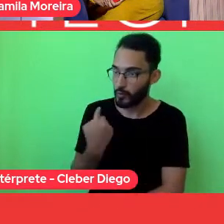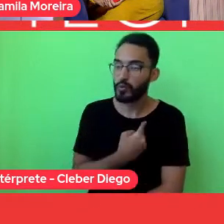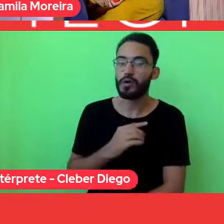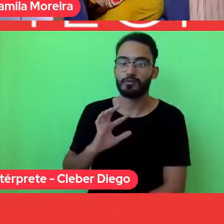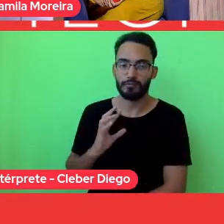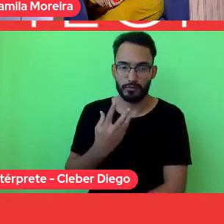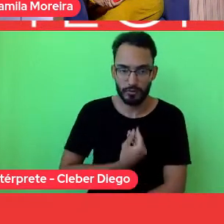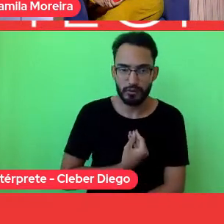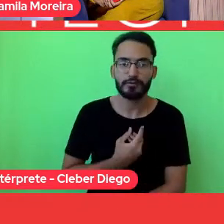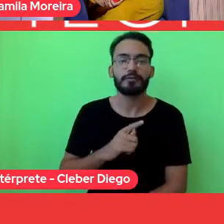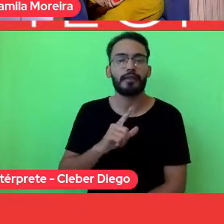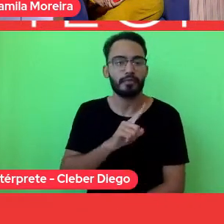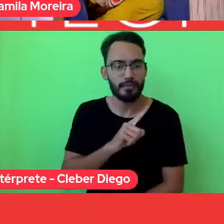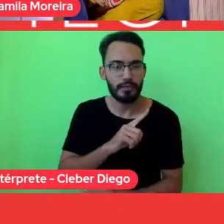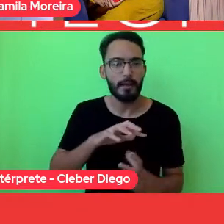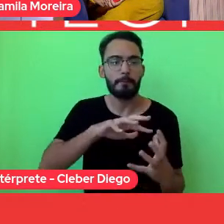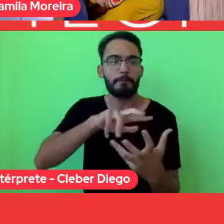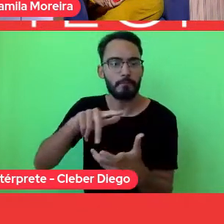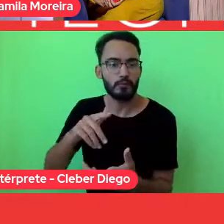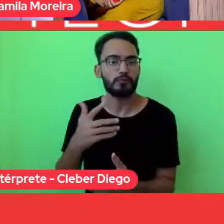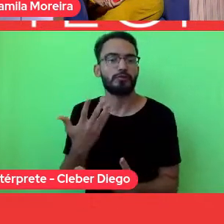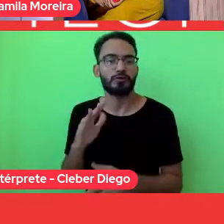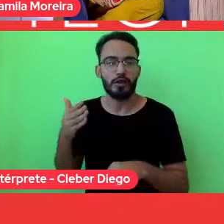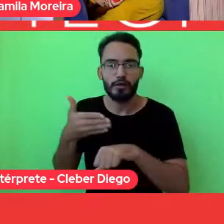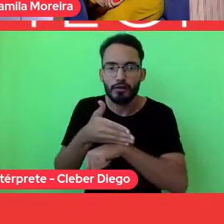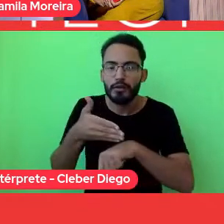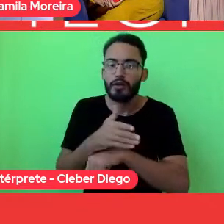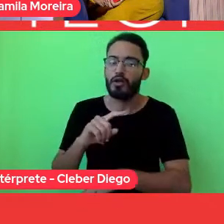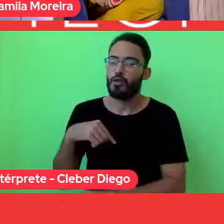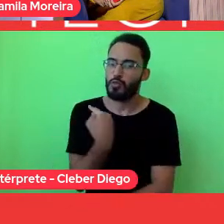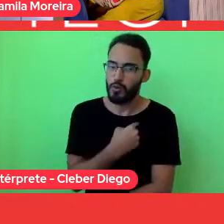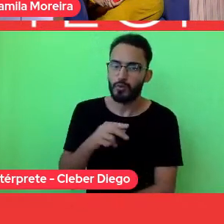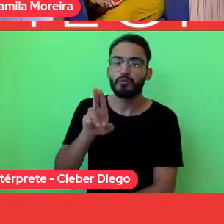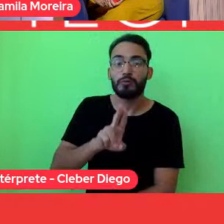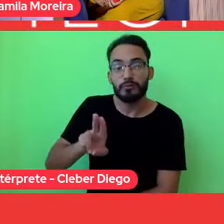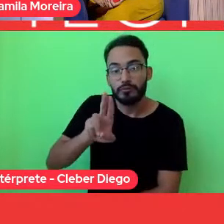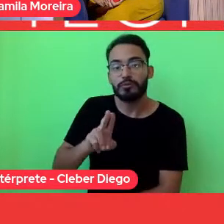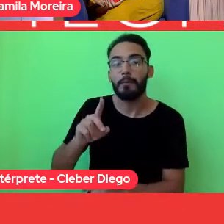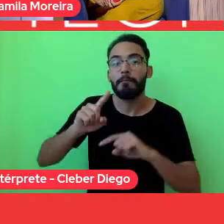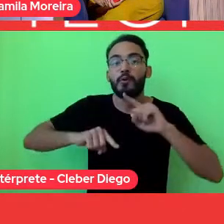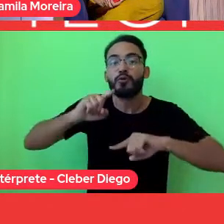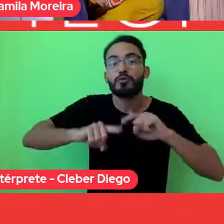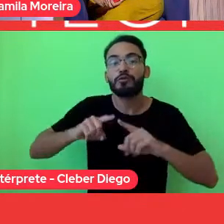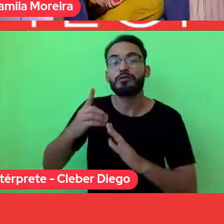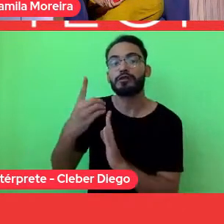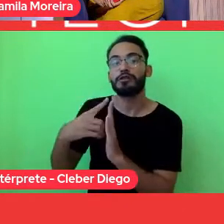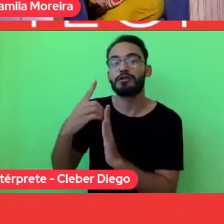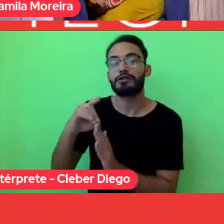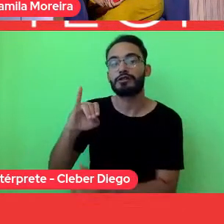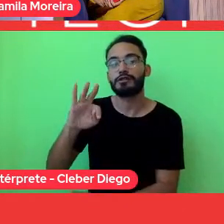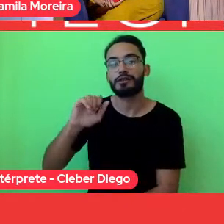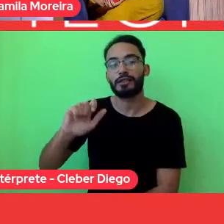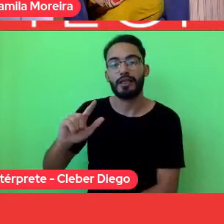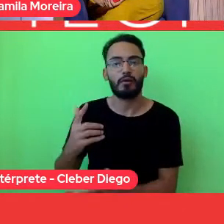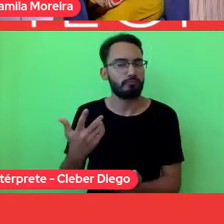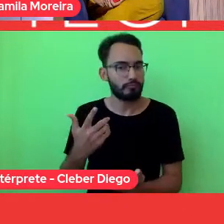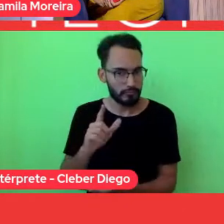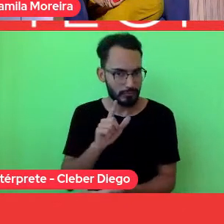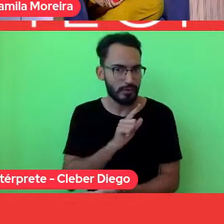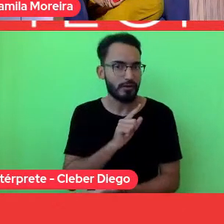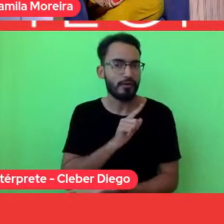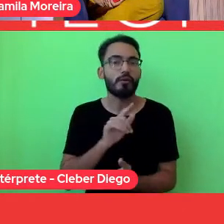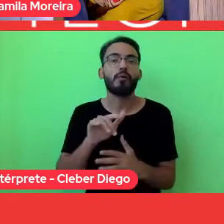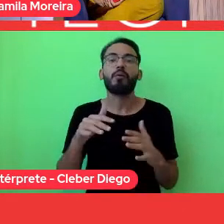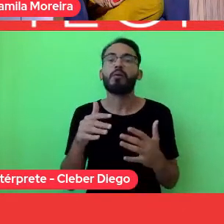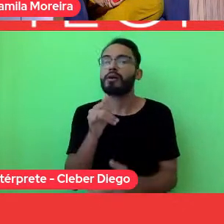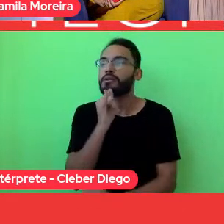mundo, né? Porque a gente também utiliza produtos digitais. Né? Mas segundo, porque é isso que tu tá falando, qual é uma pessoa,